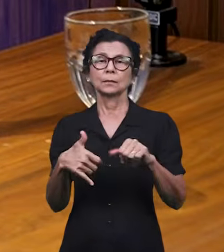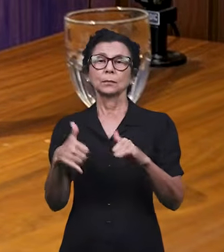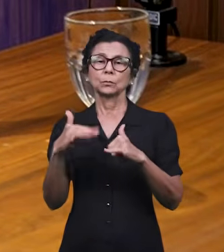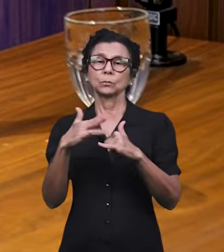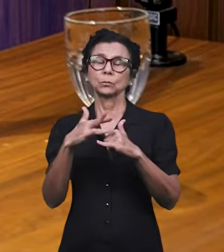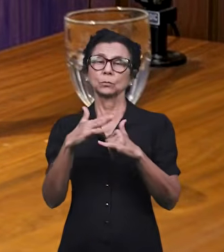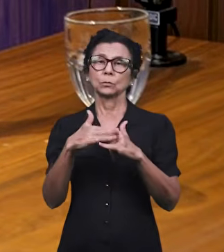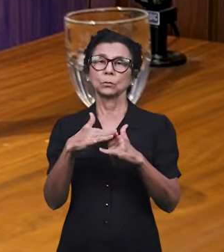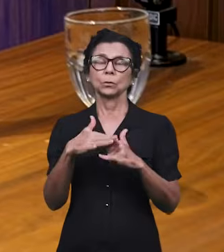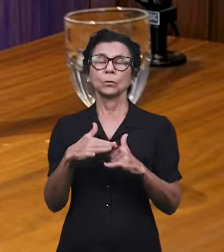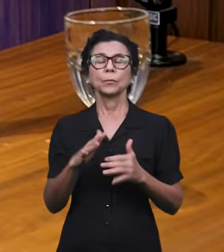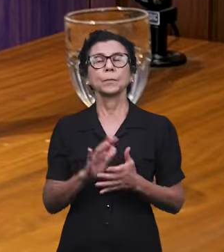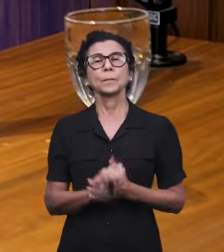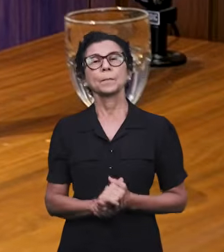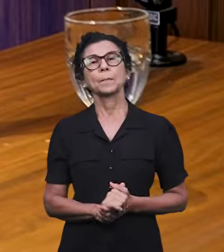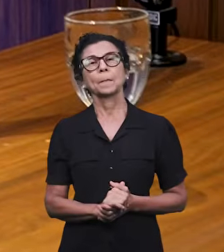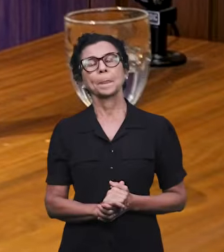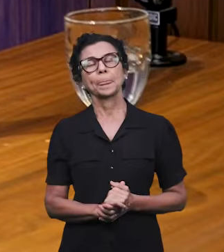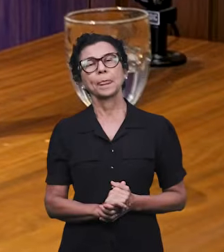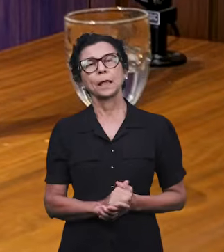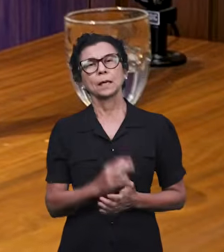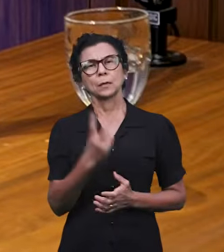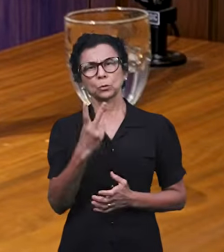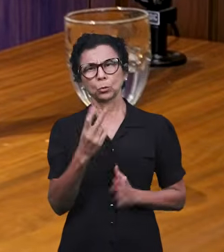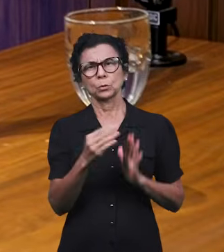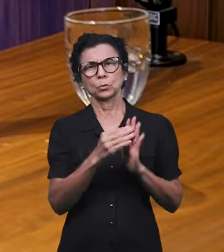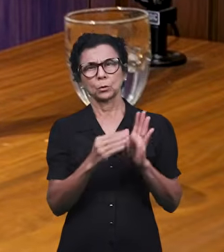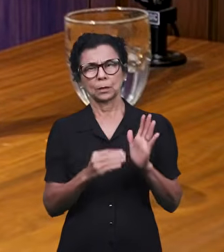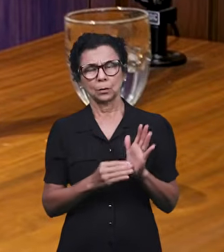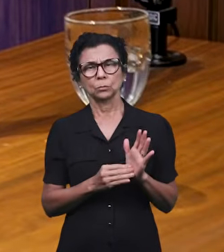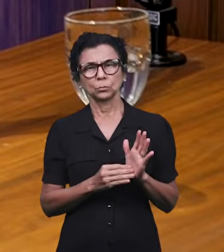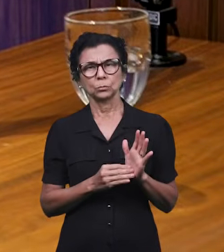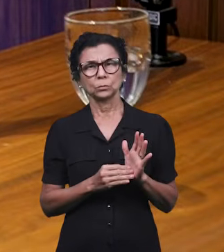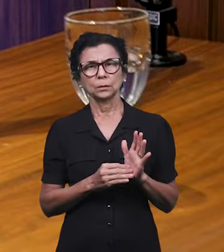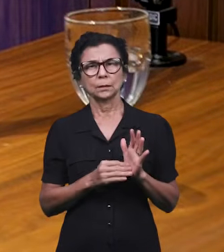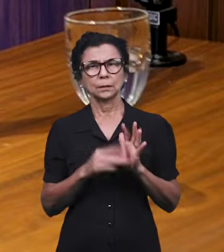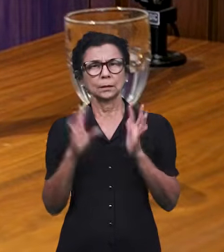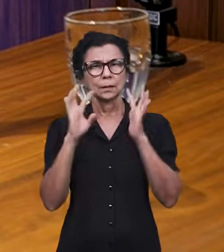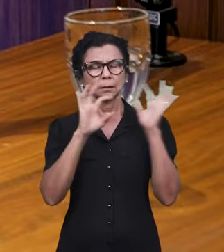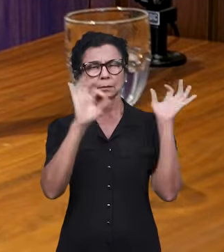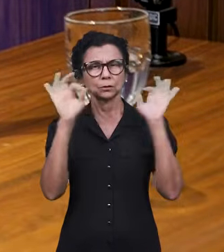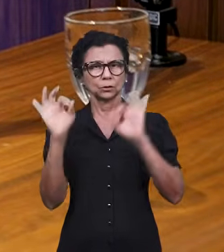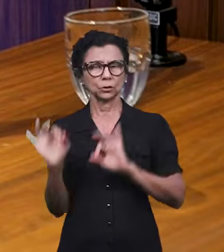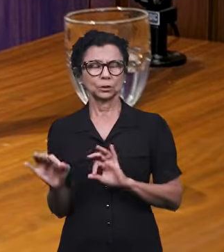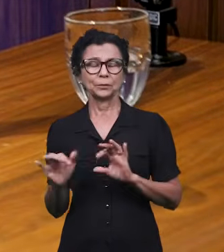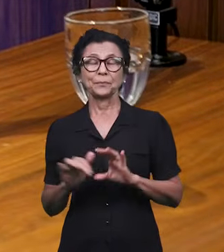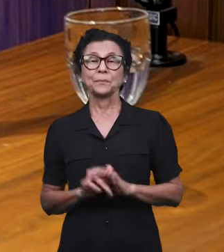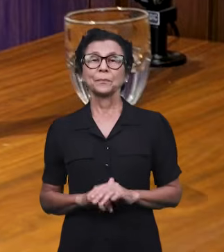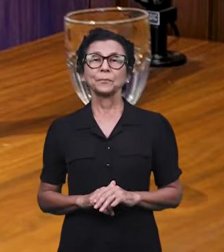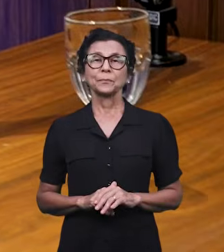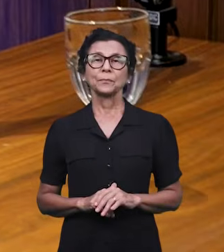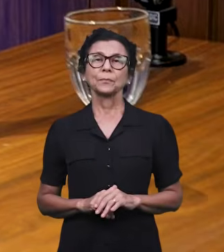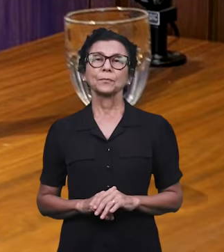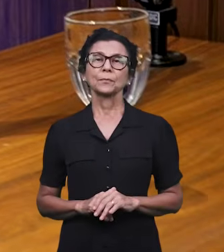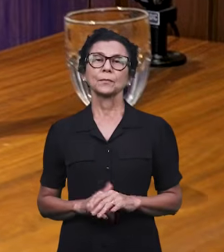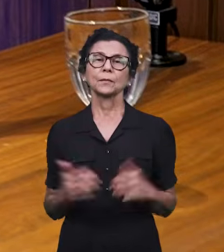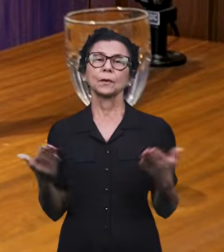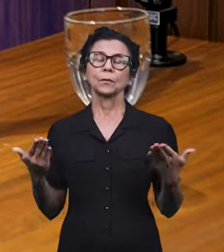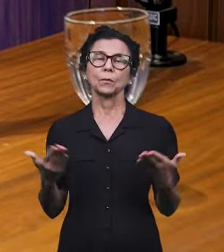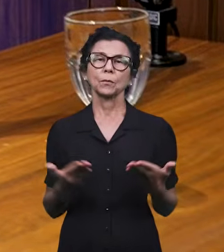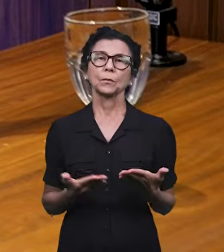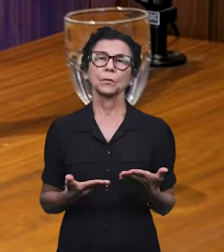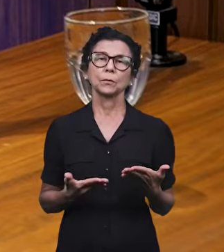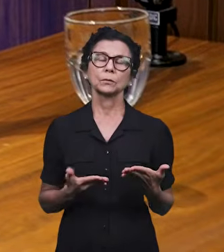assistir os dois anteriores episódios, né? O primeiro e o segundo. E nós estamos aqui para falar um pouquinho sobre